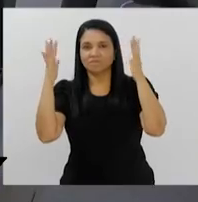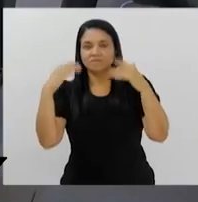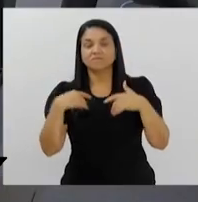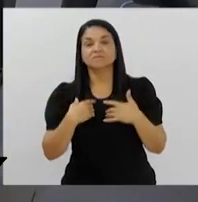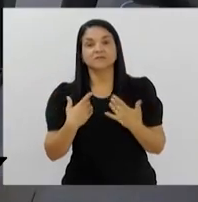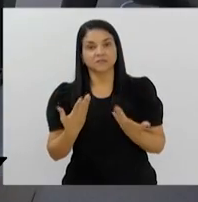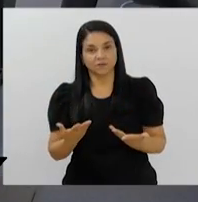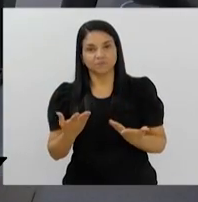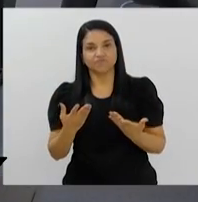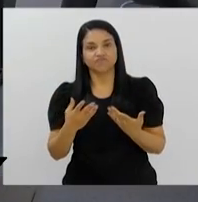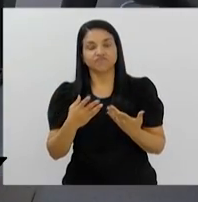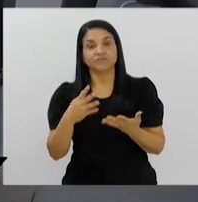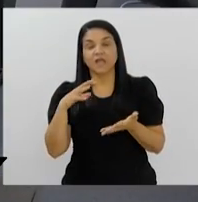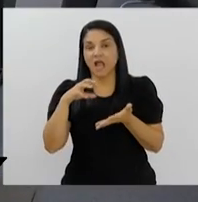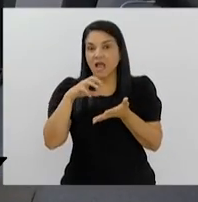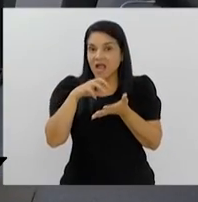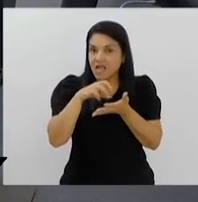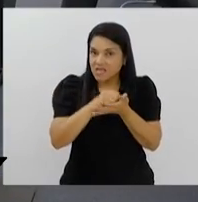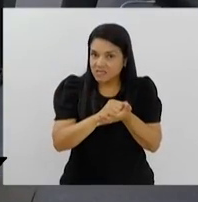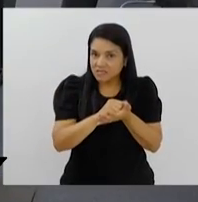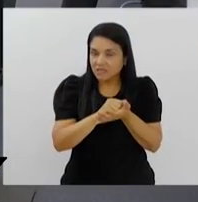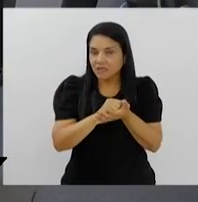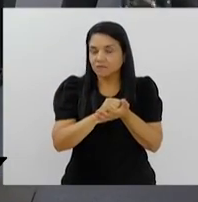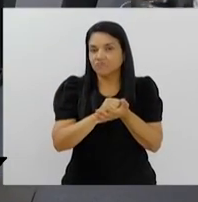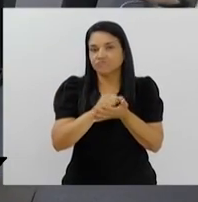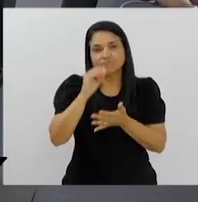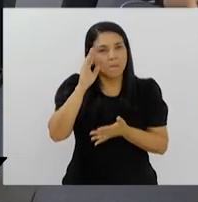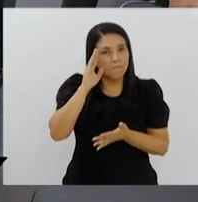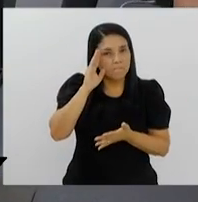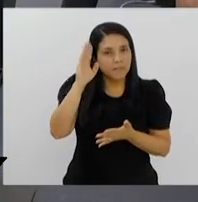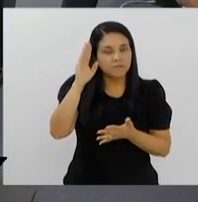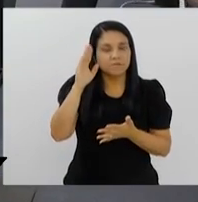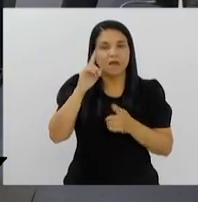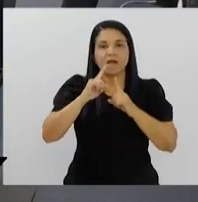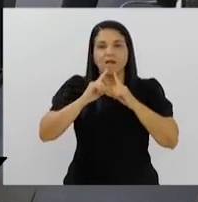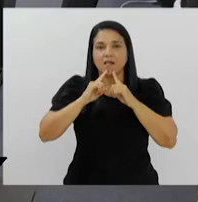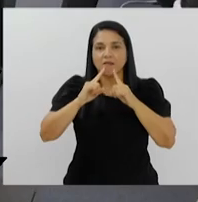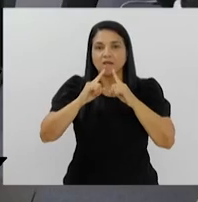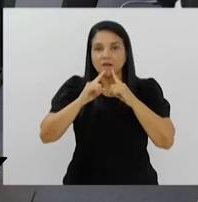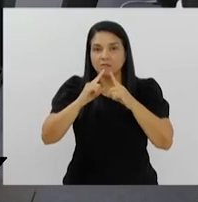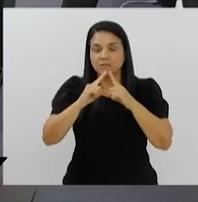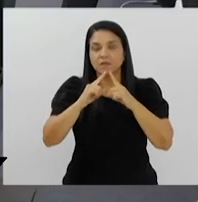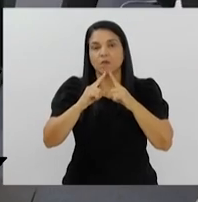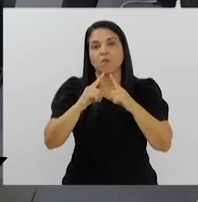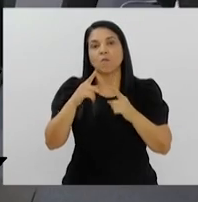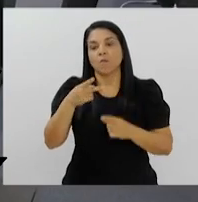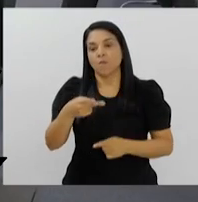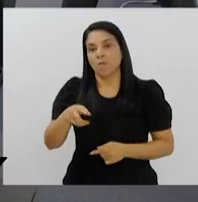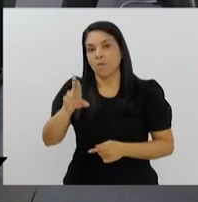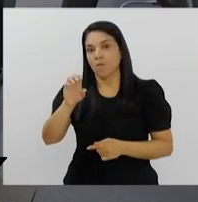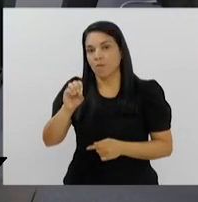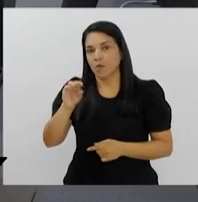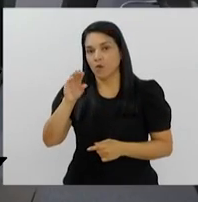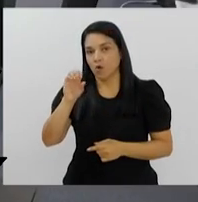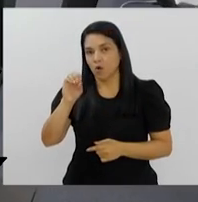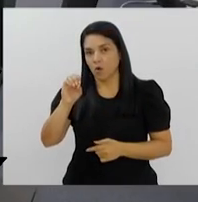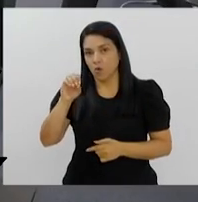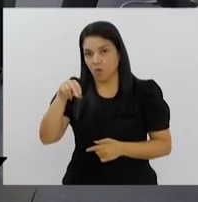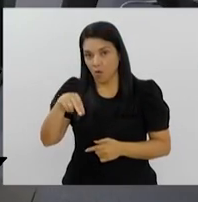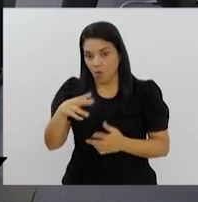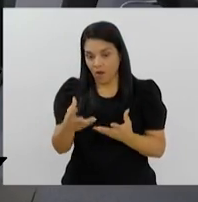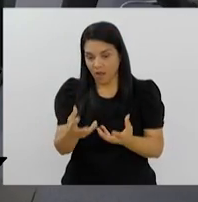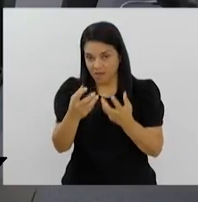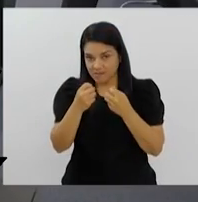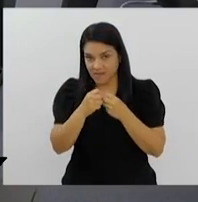então só para deixar registrado das principais reclamações que o PROCON recebe primeiro é a falha